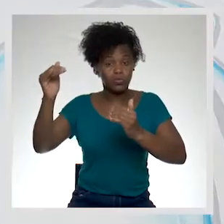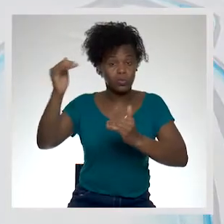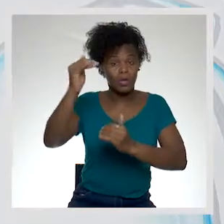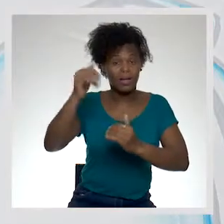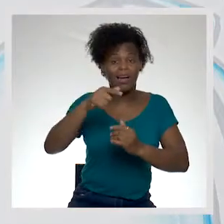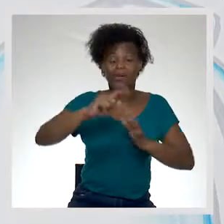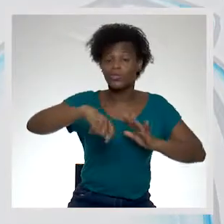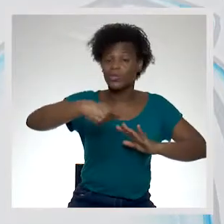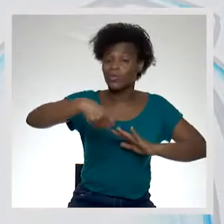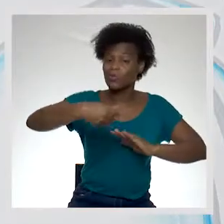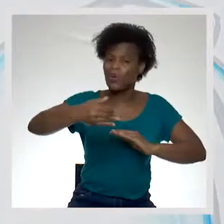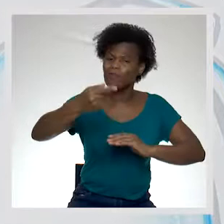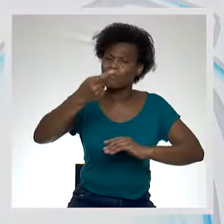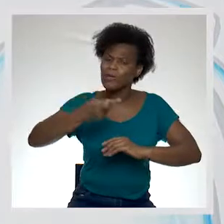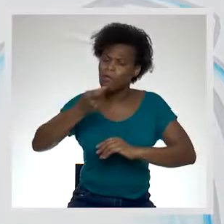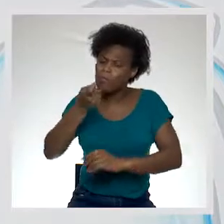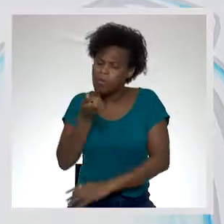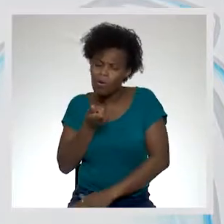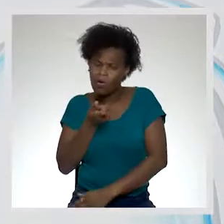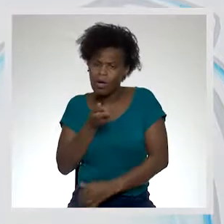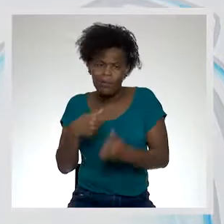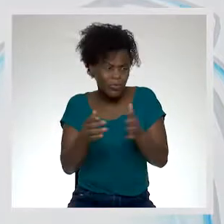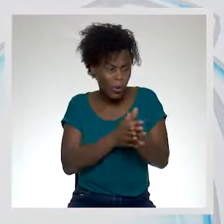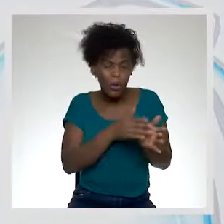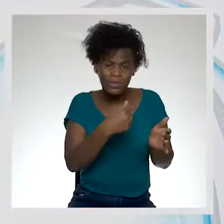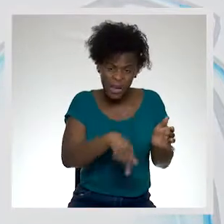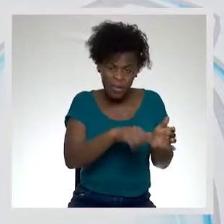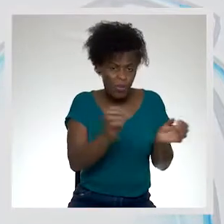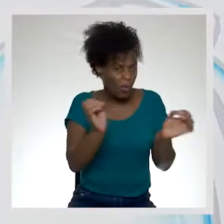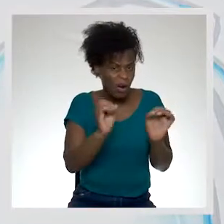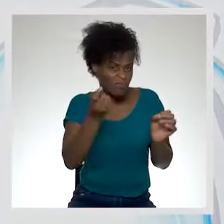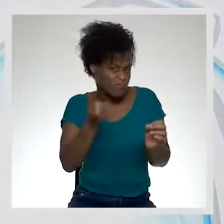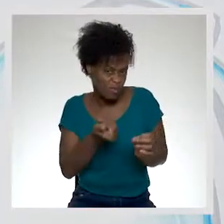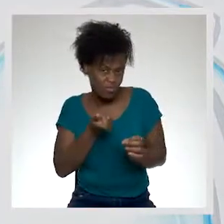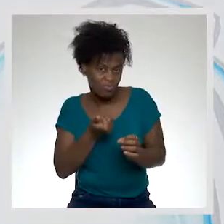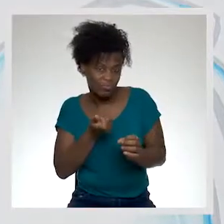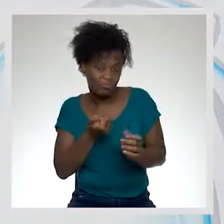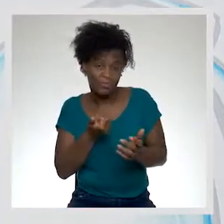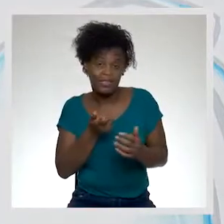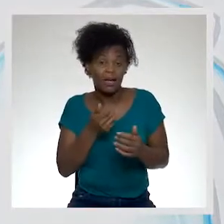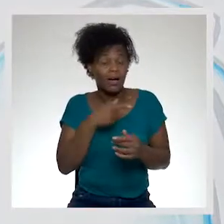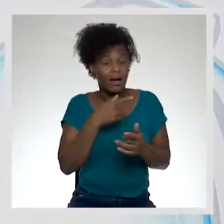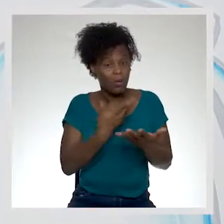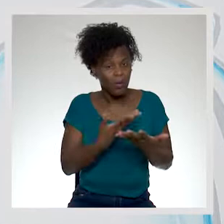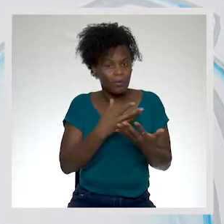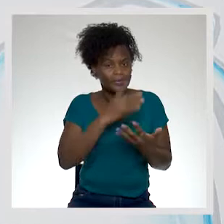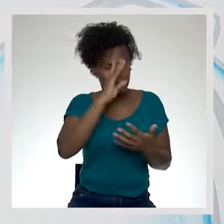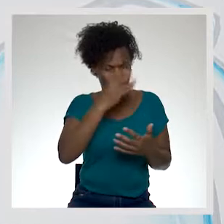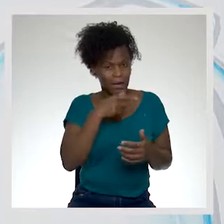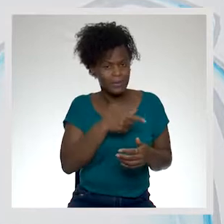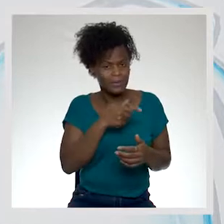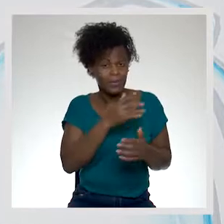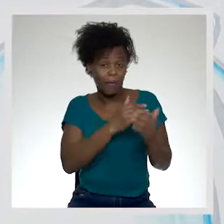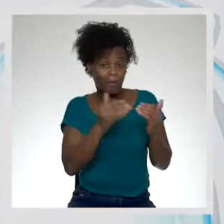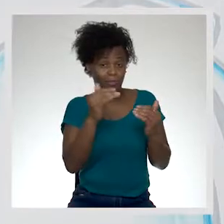recursos vão escassear, não vão chegar para toda a gente. Então, tendo isto em conta, o